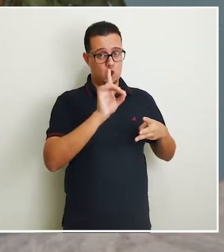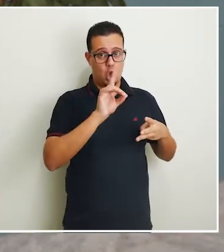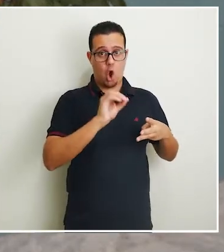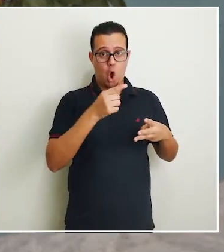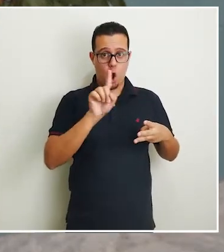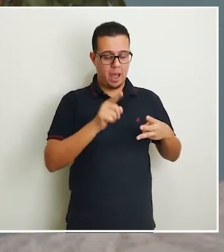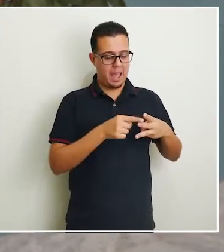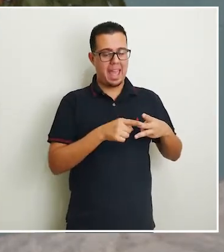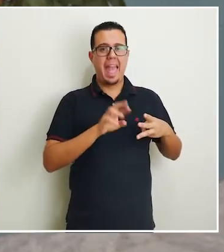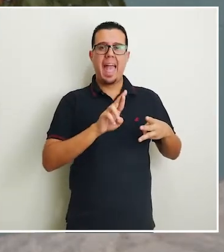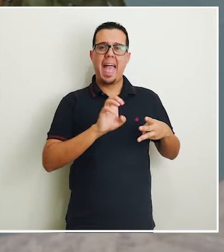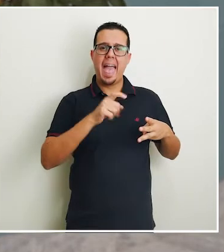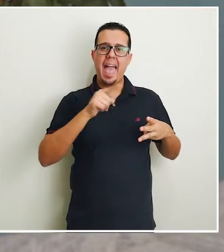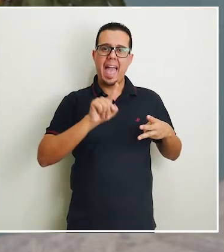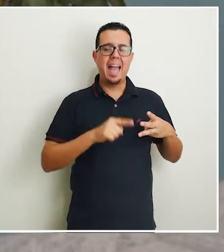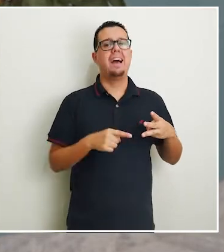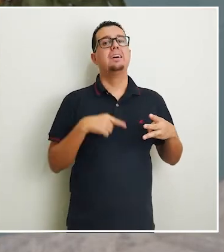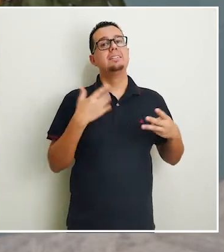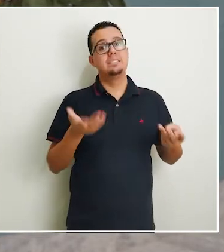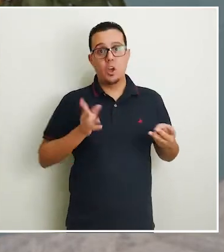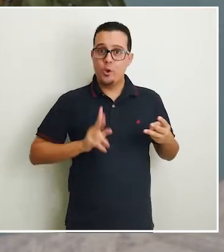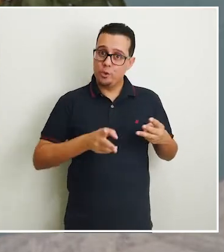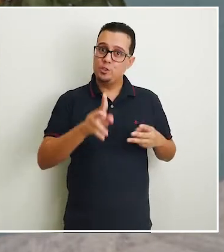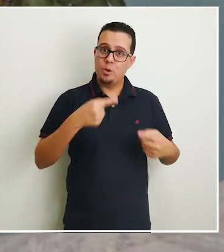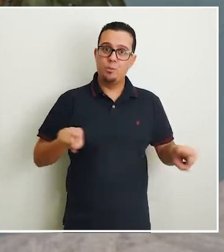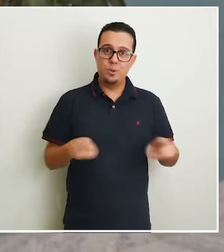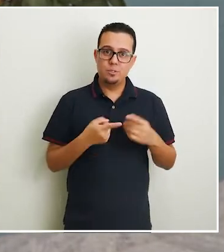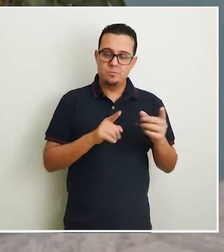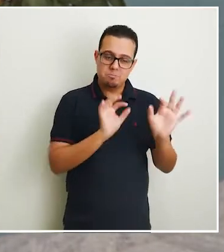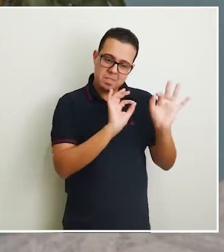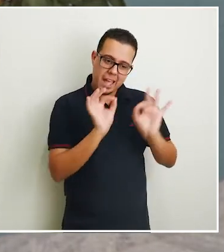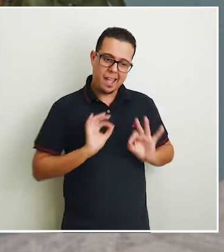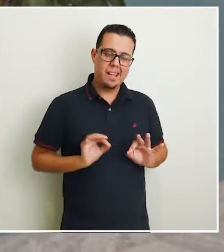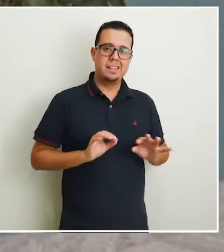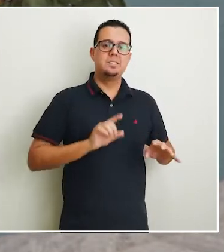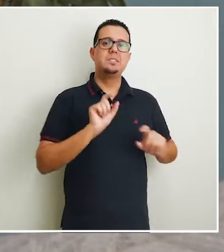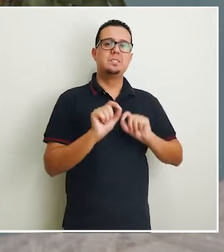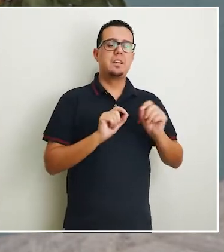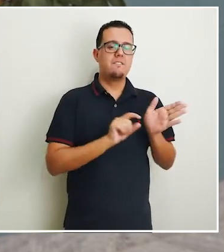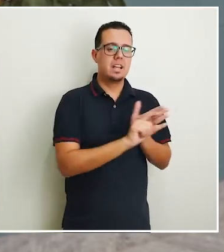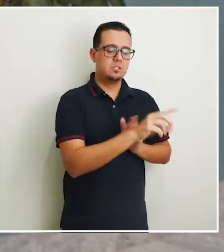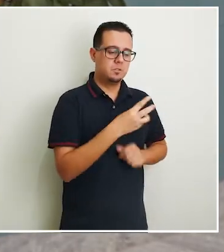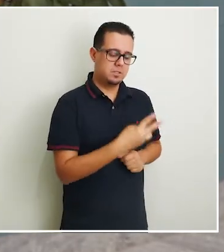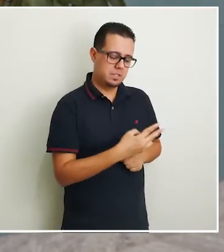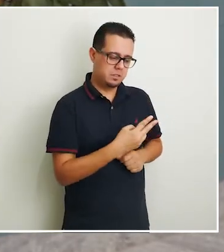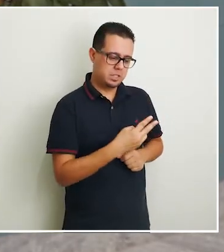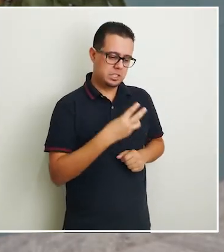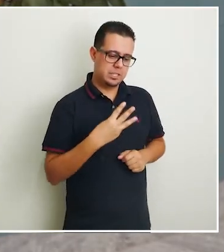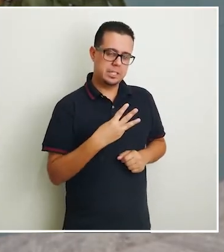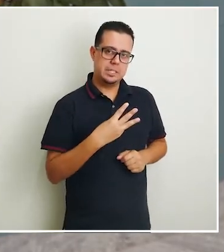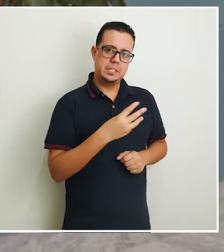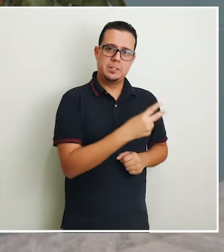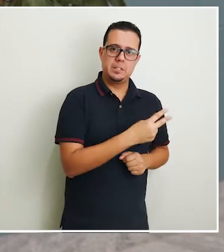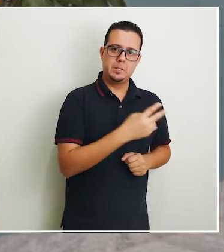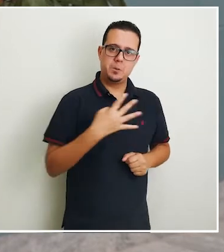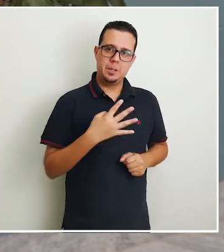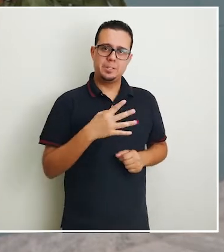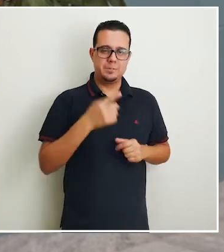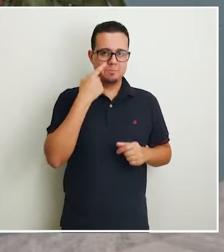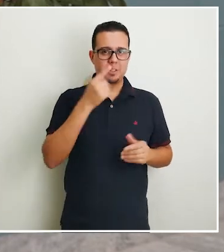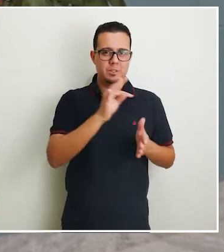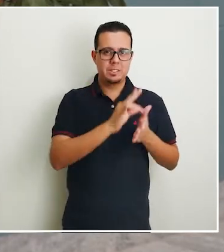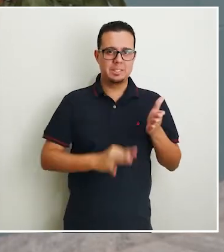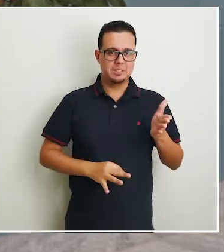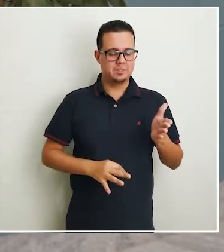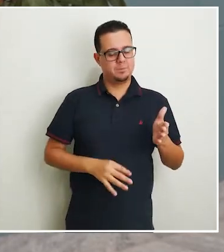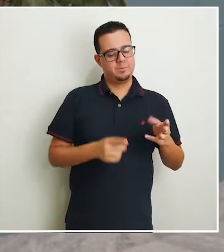segundo tom em ré, mas ele continua a afinação aqui nos versos 23 e 24, quando o texto diz assim: